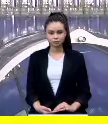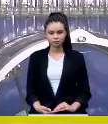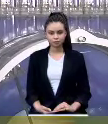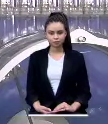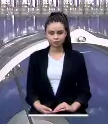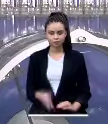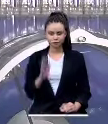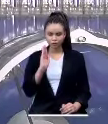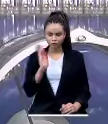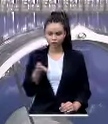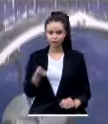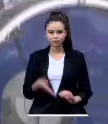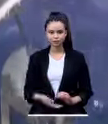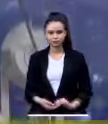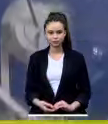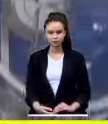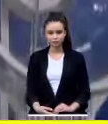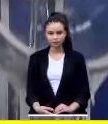Valendo!